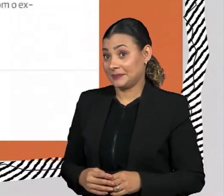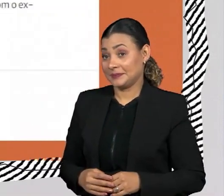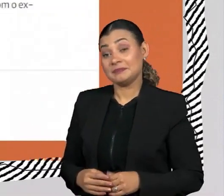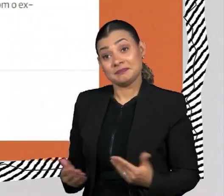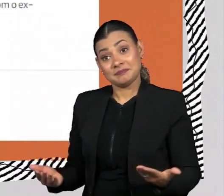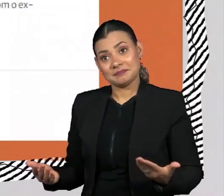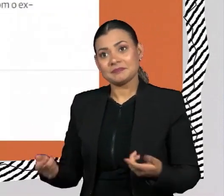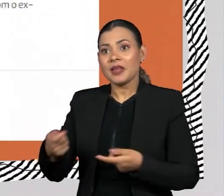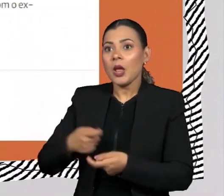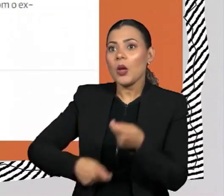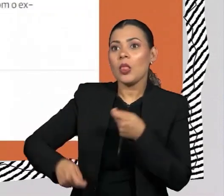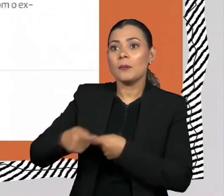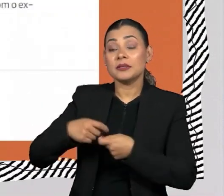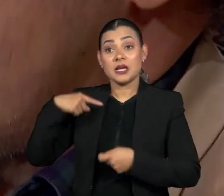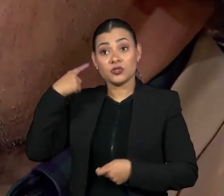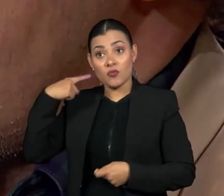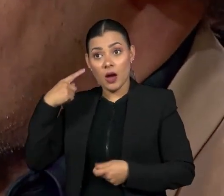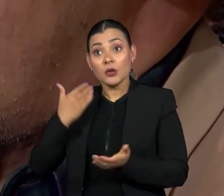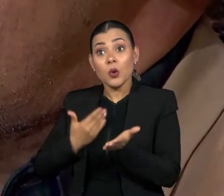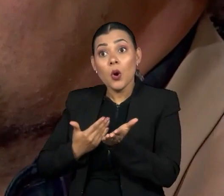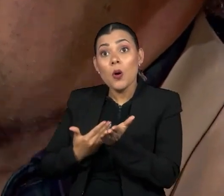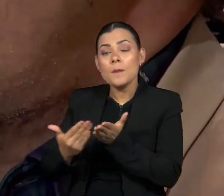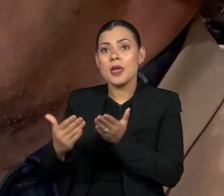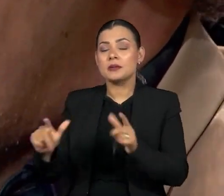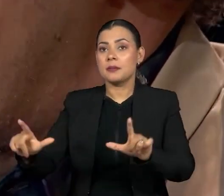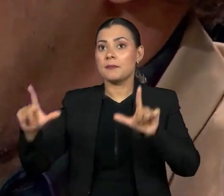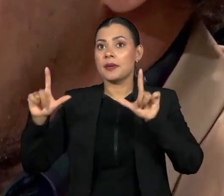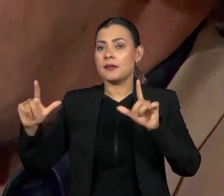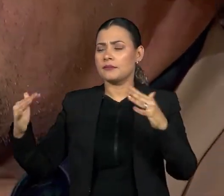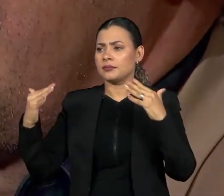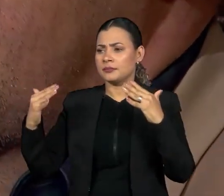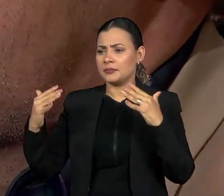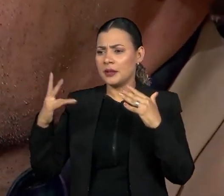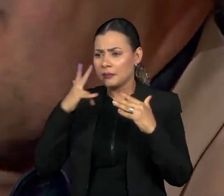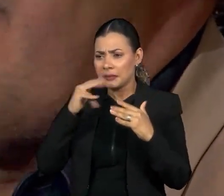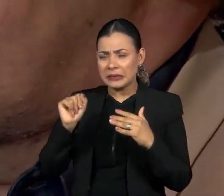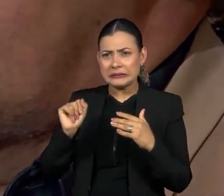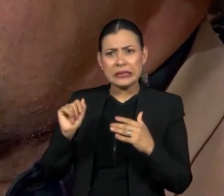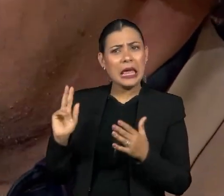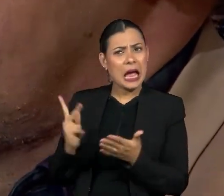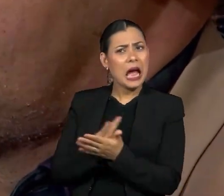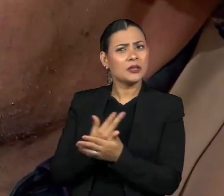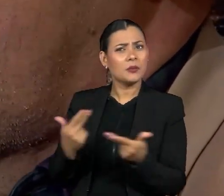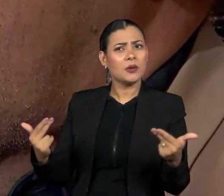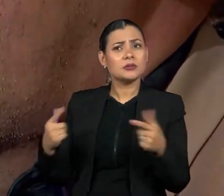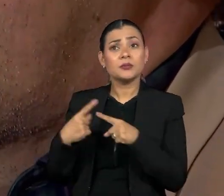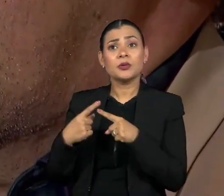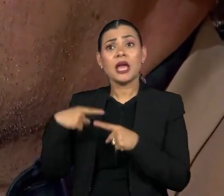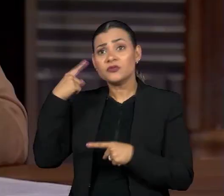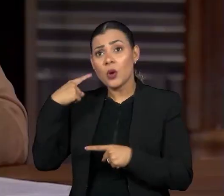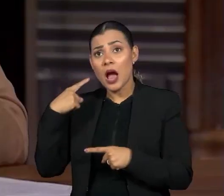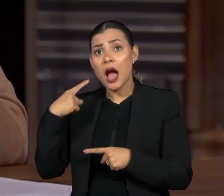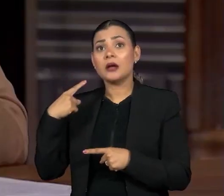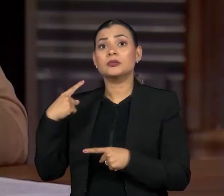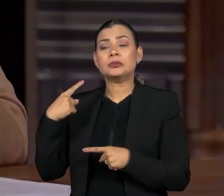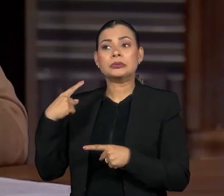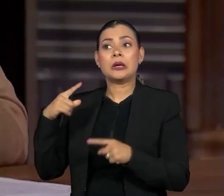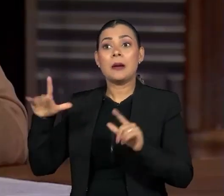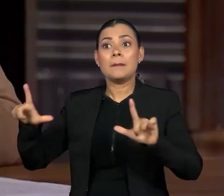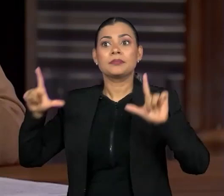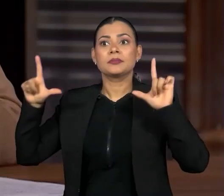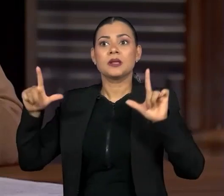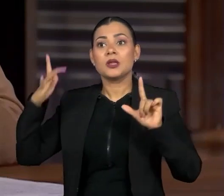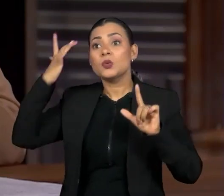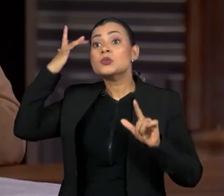quando economista e advogado começa a aparecer demais é porque tem alguma coisa errada não era para aparecer Que bom diagnóstico